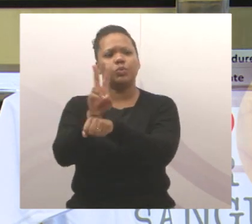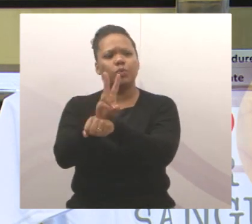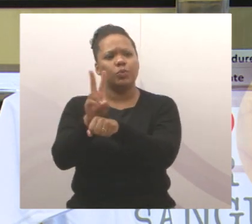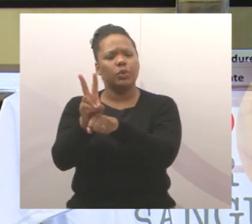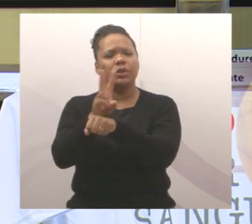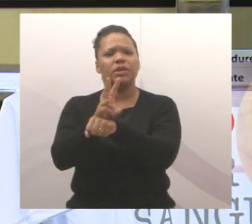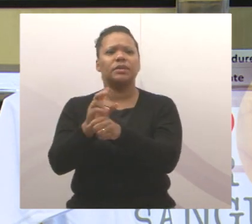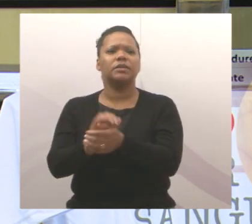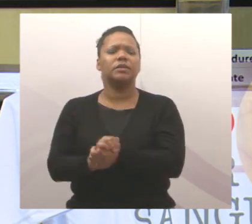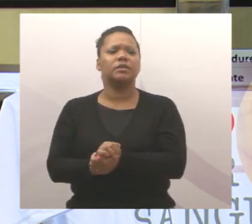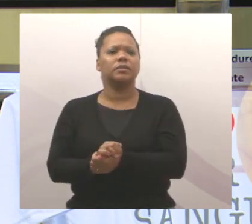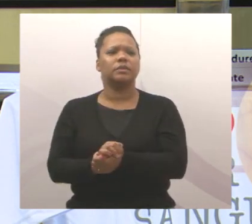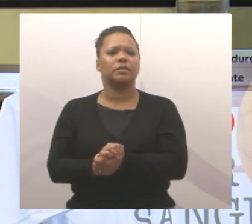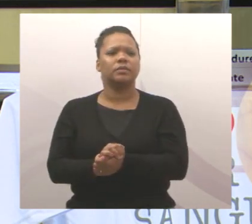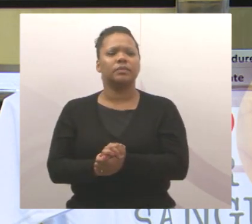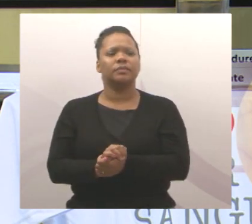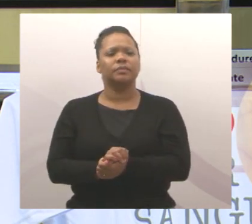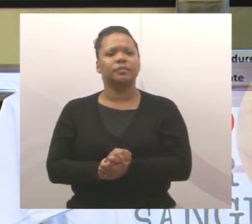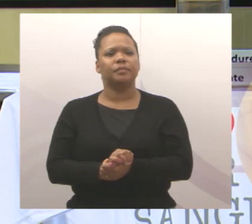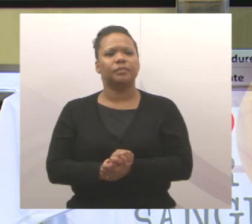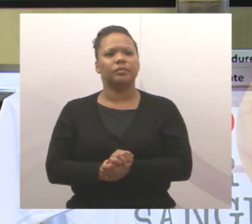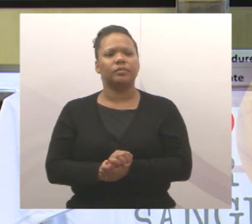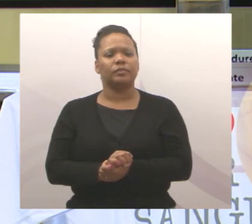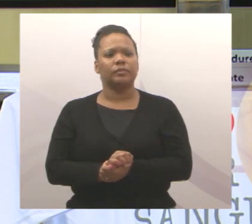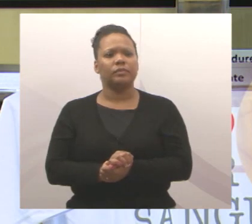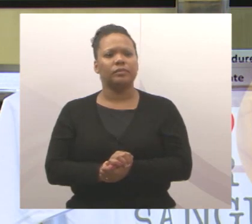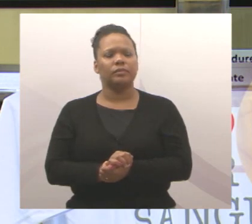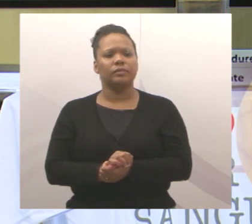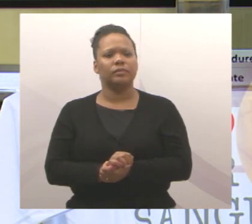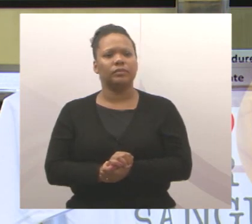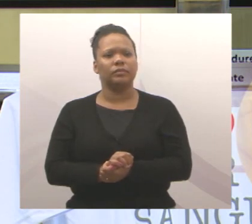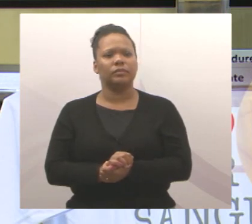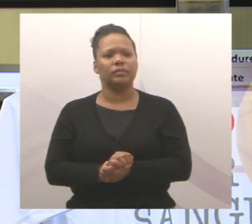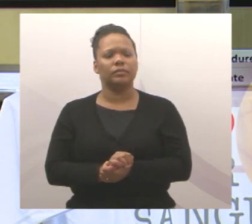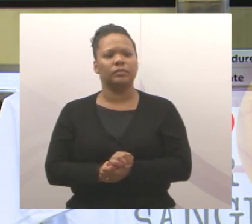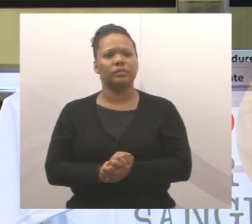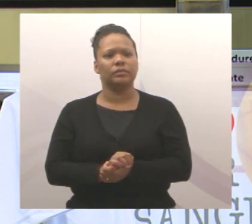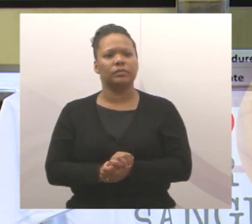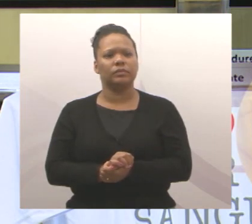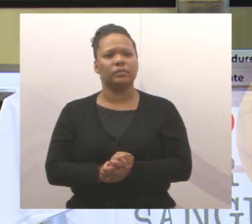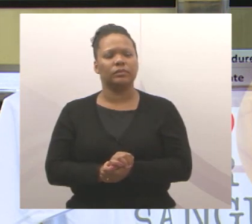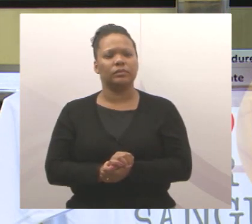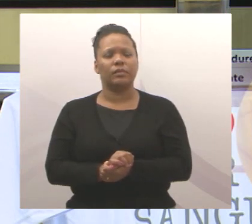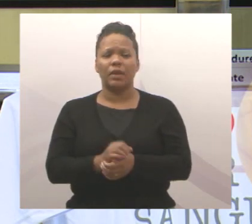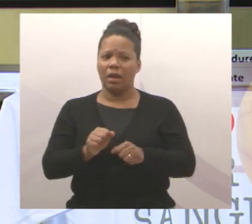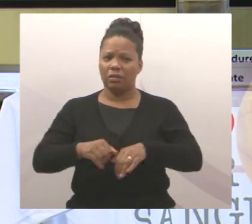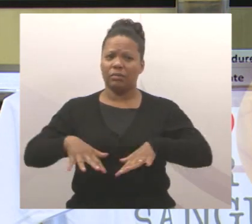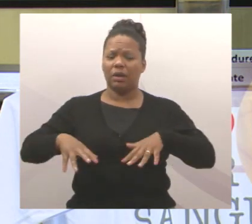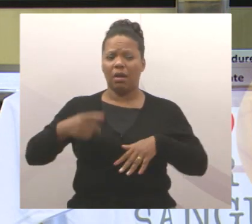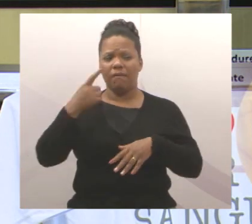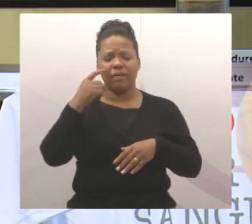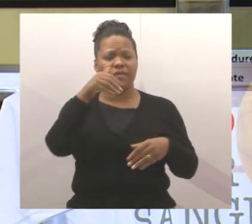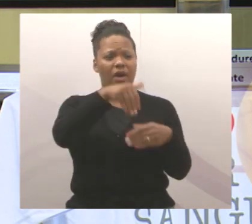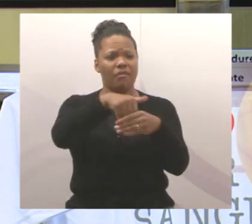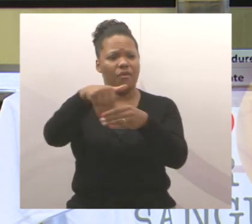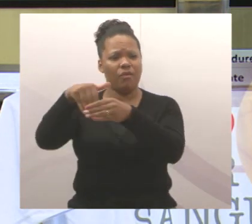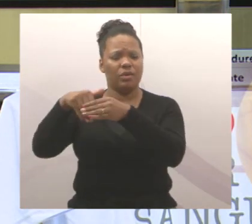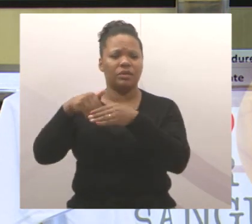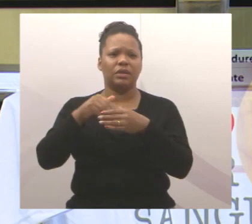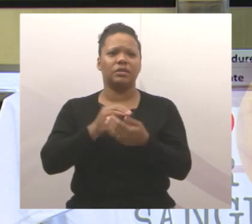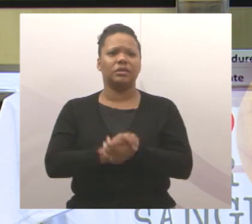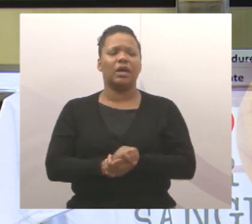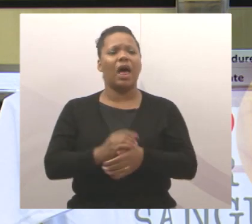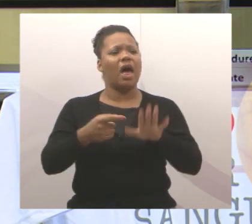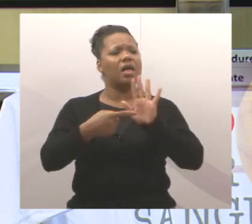comissão processante sobre o prosseguimento ou não, submetendo o feito ao plenário. Sendo votado o prosseguimento